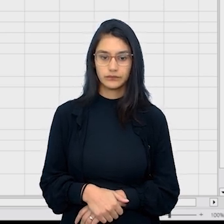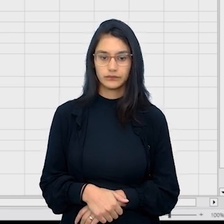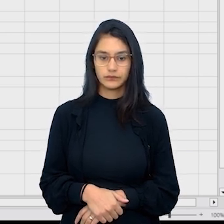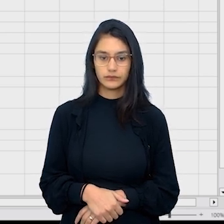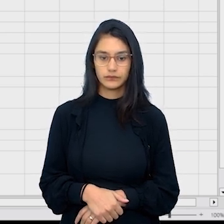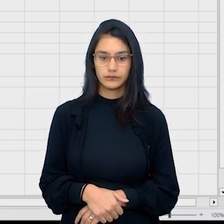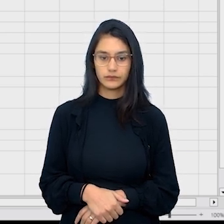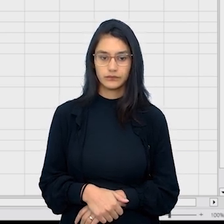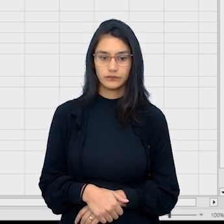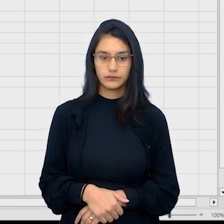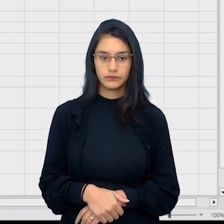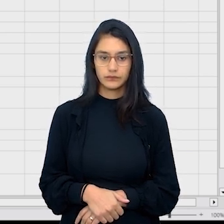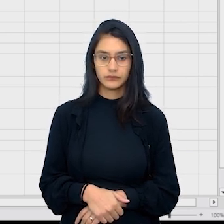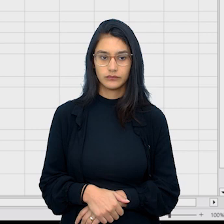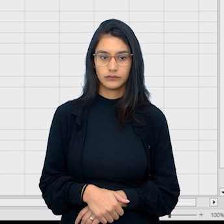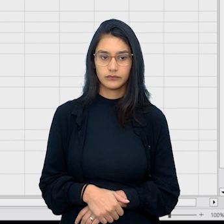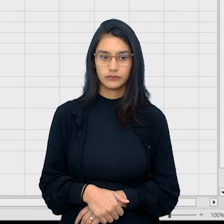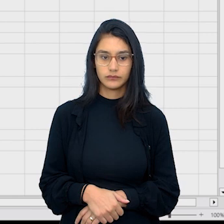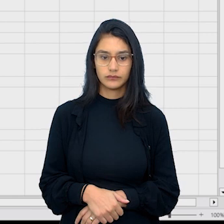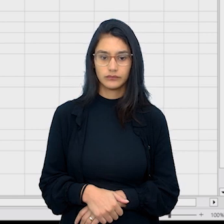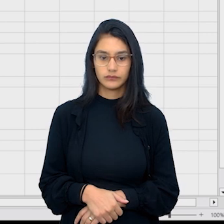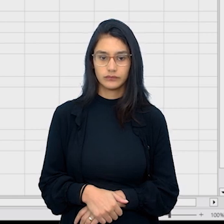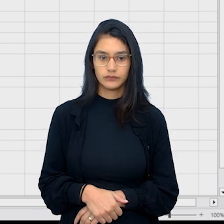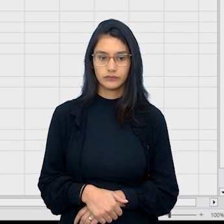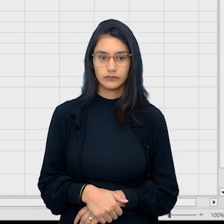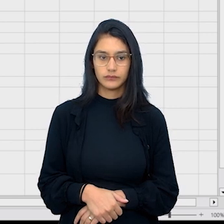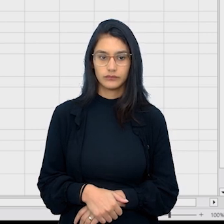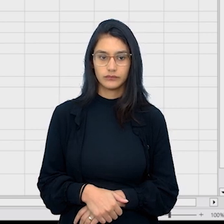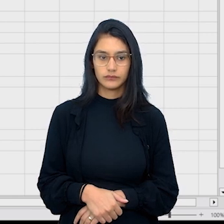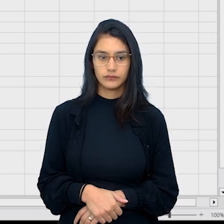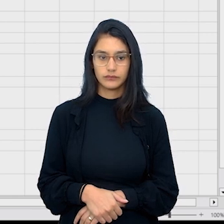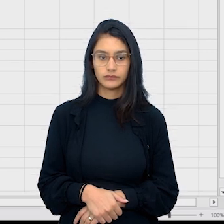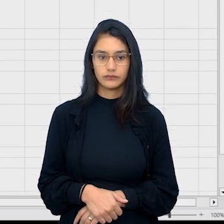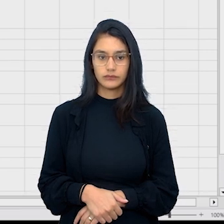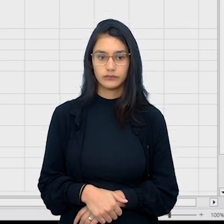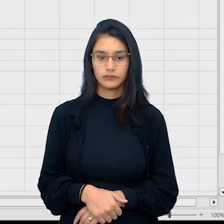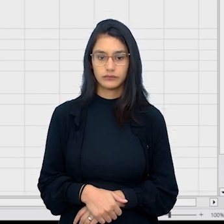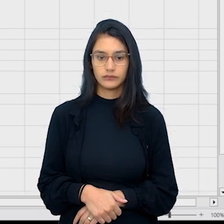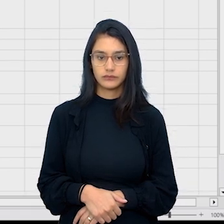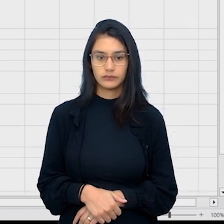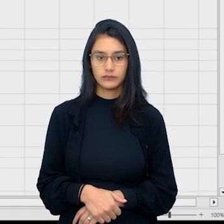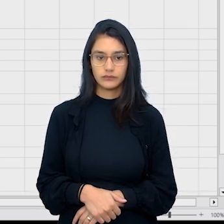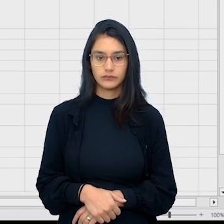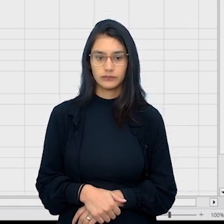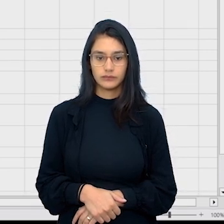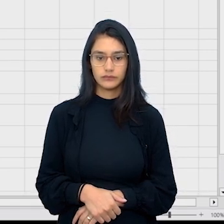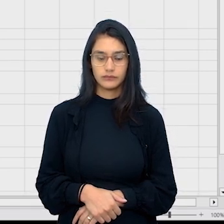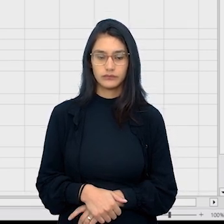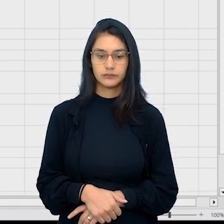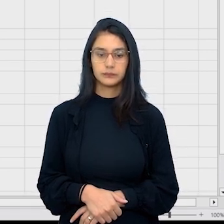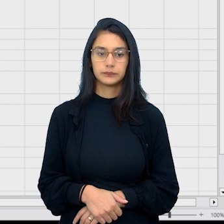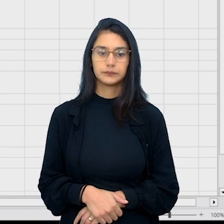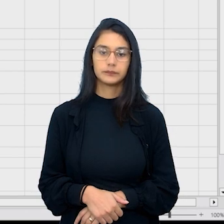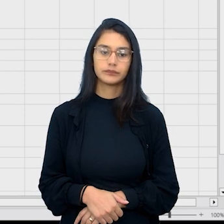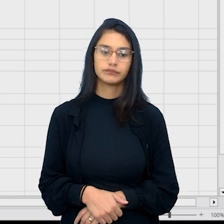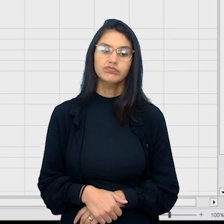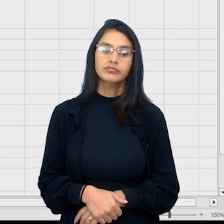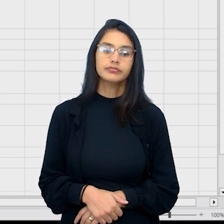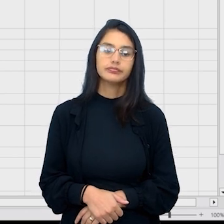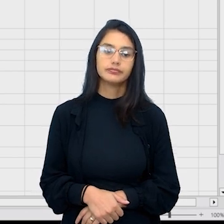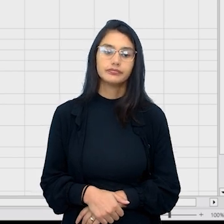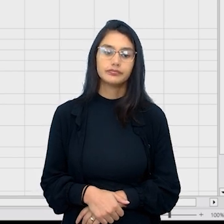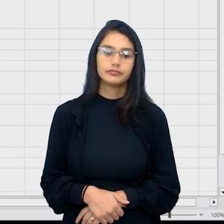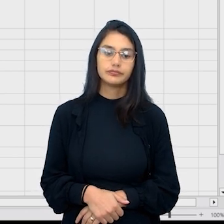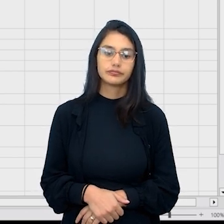Eu mexi, mas dá certo. Deixa eu só voltar aqui. Sim, nós fizemos ontem, né? Uhum. Eu compartilho esse